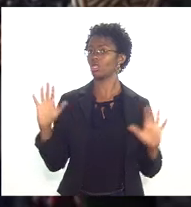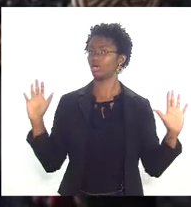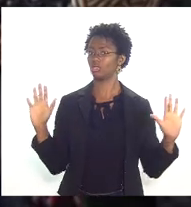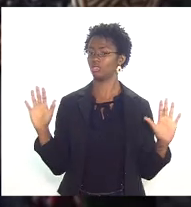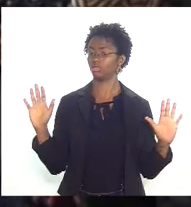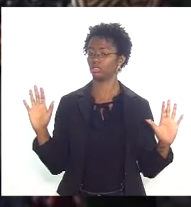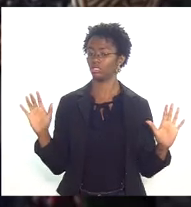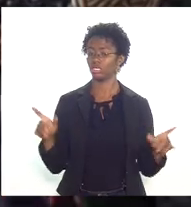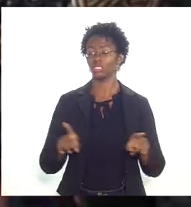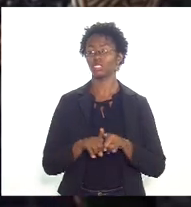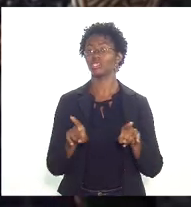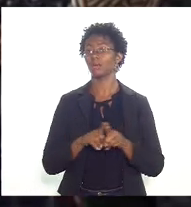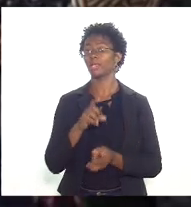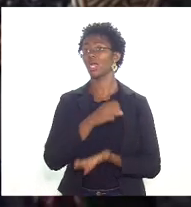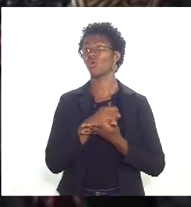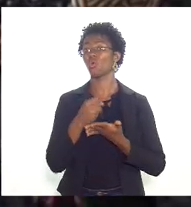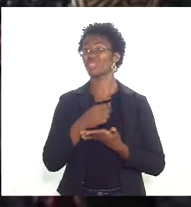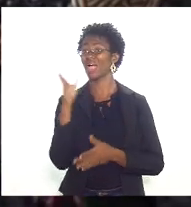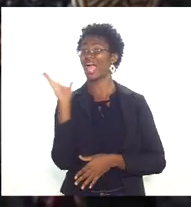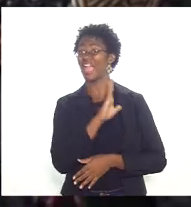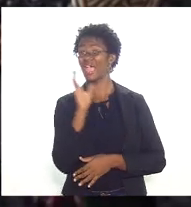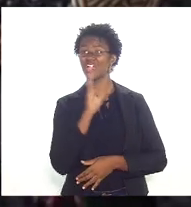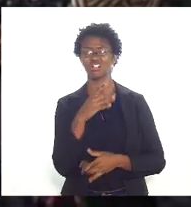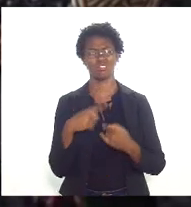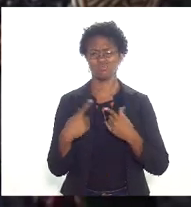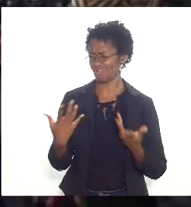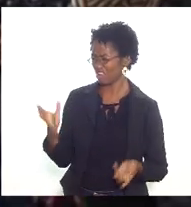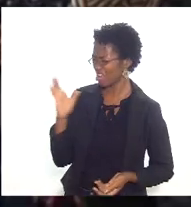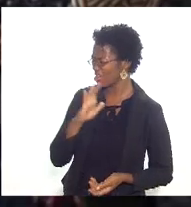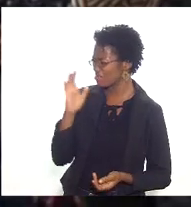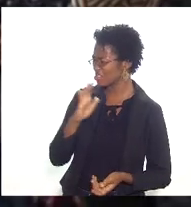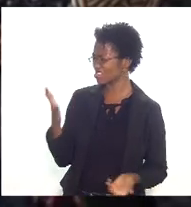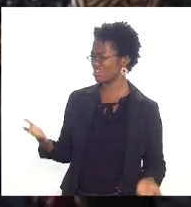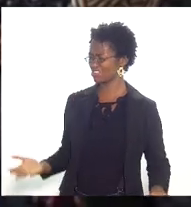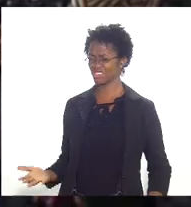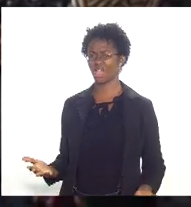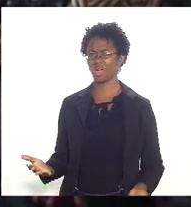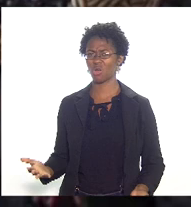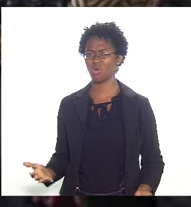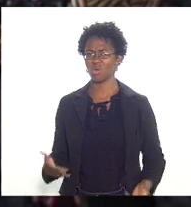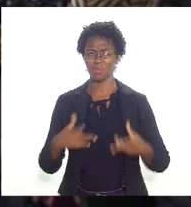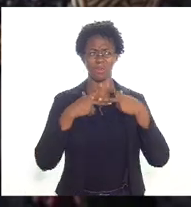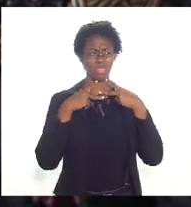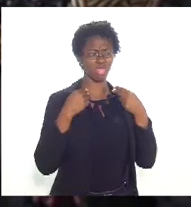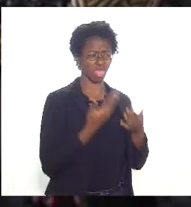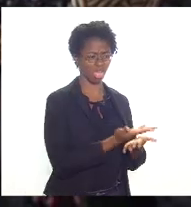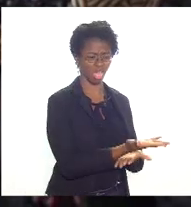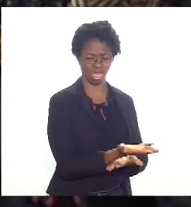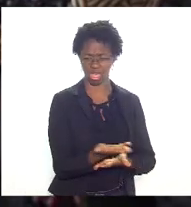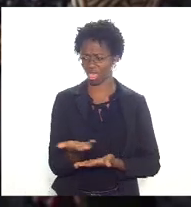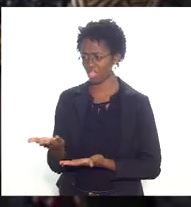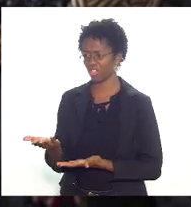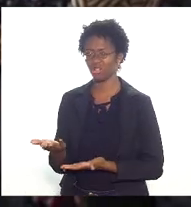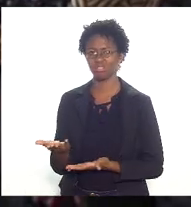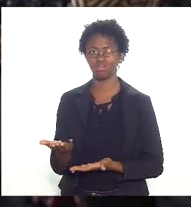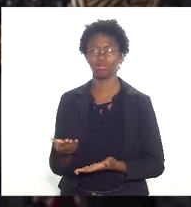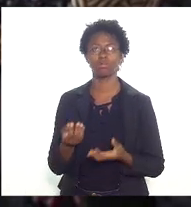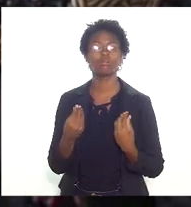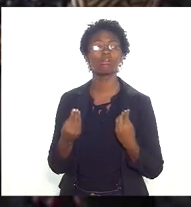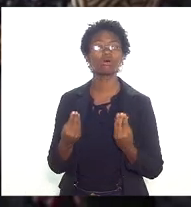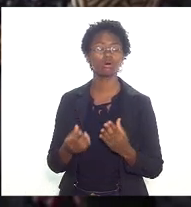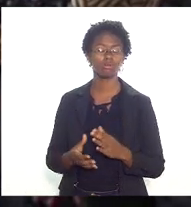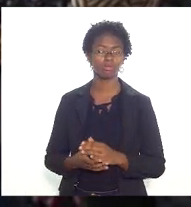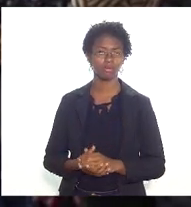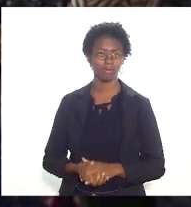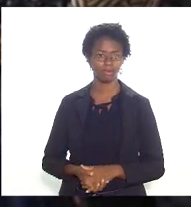emergencial emergencial para contratar copeiro para contratar copeiro